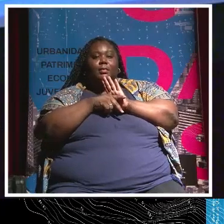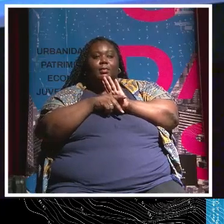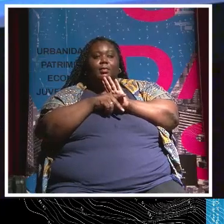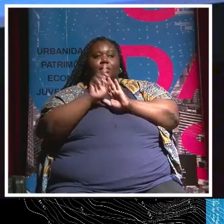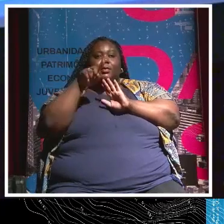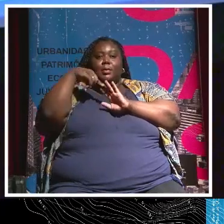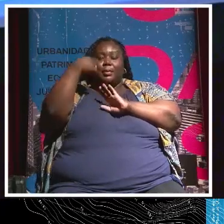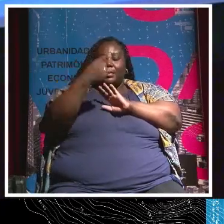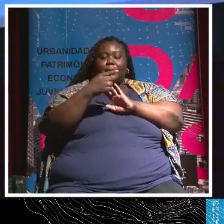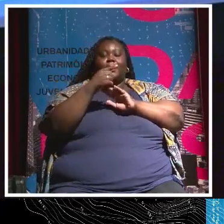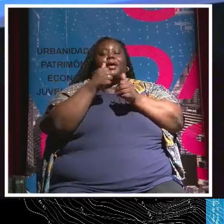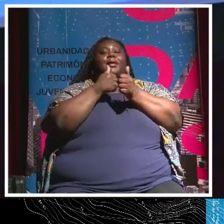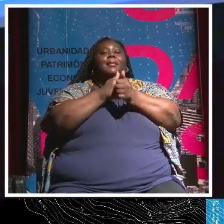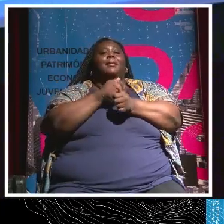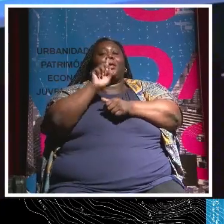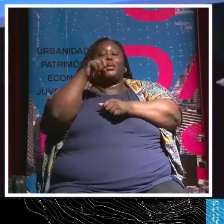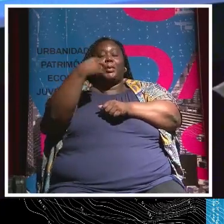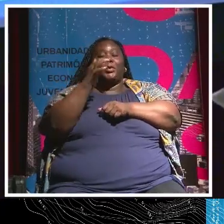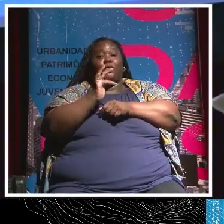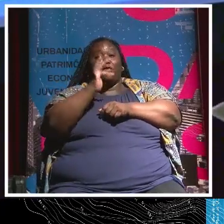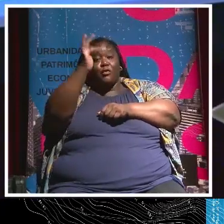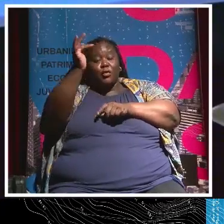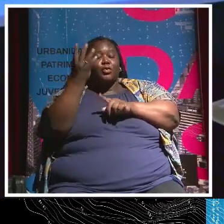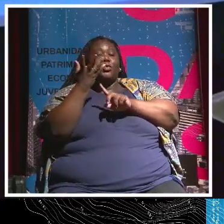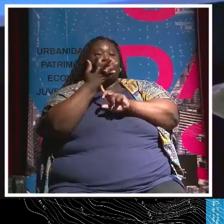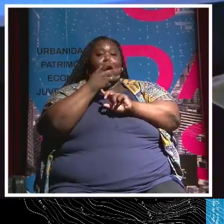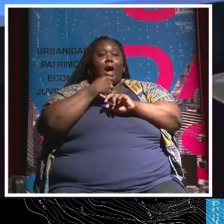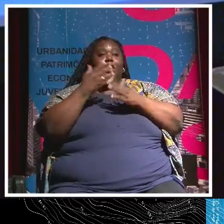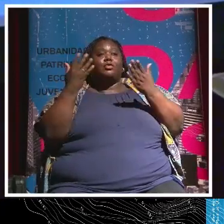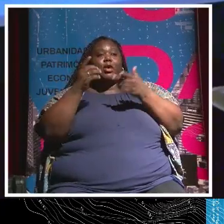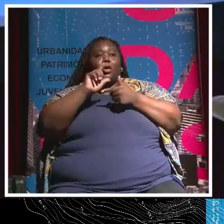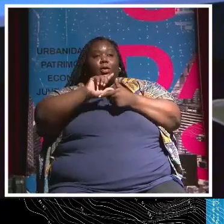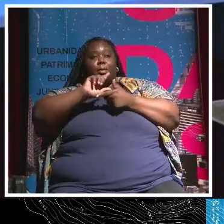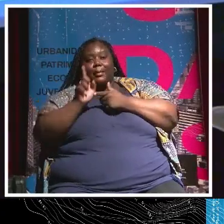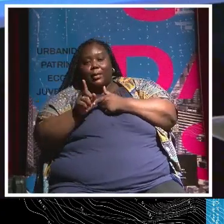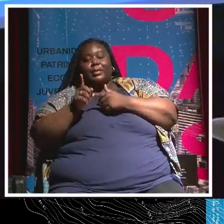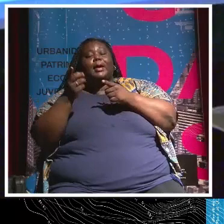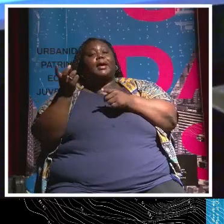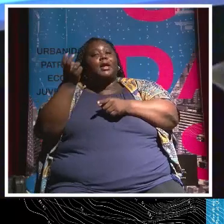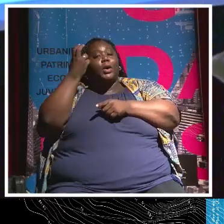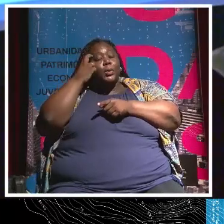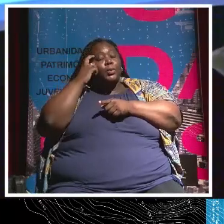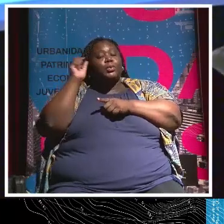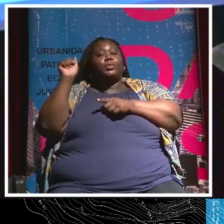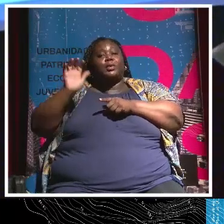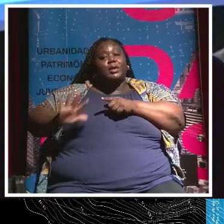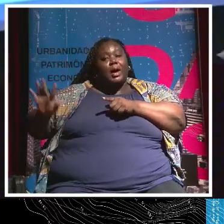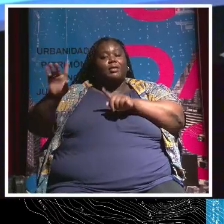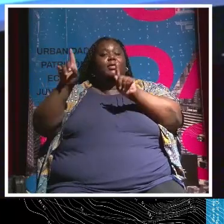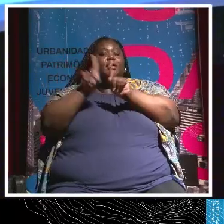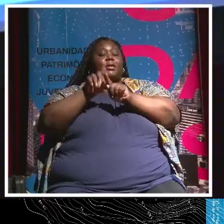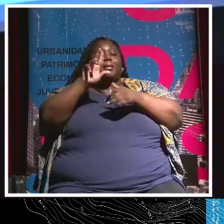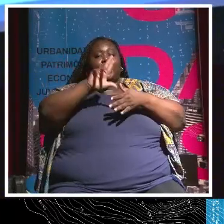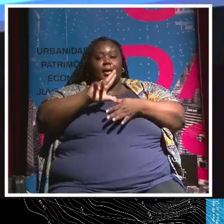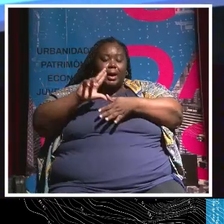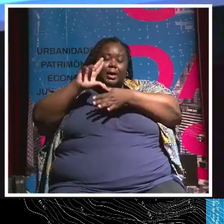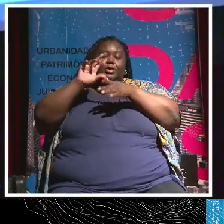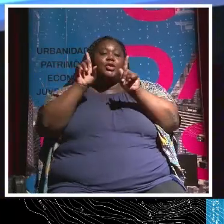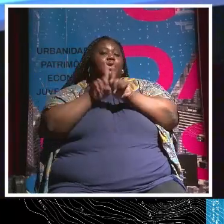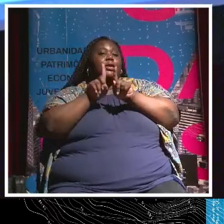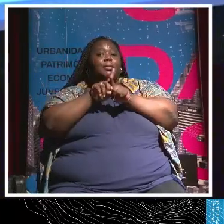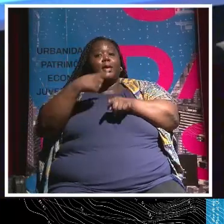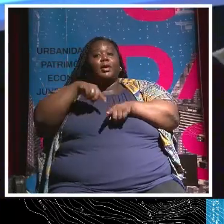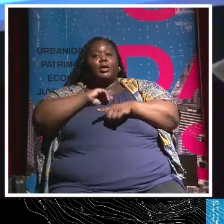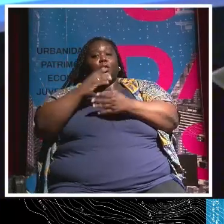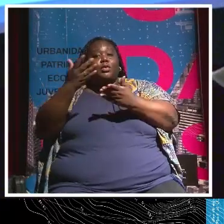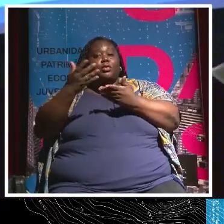Próximo Futuro, dedicado às artes contemporâneas e cultura em África e na América Latina. Nosso convidado